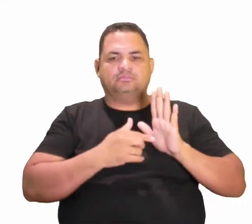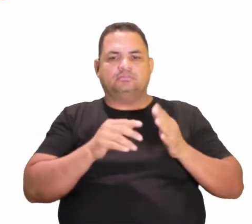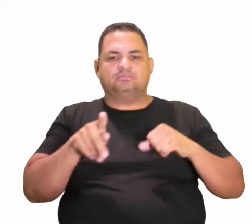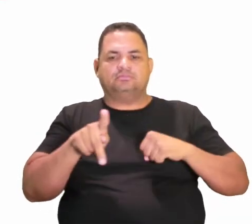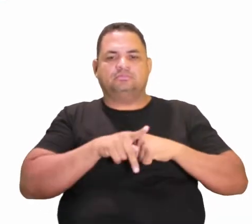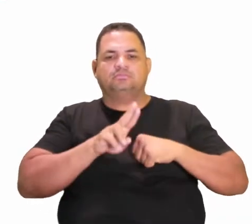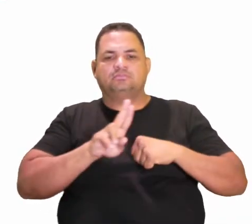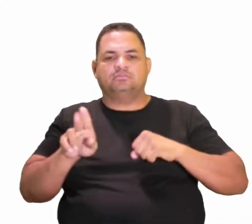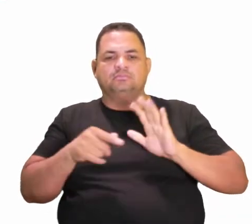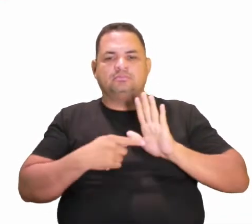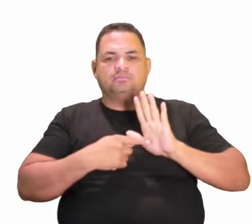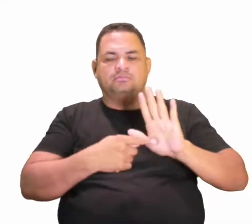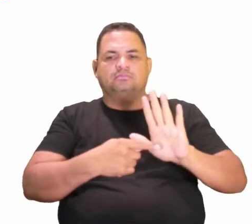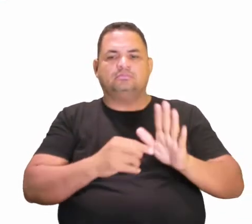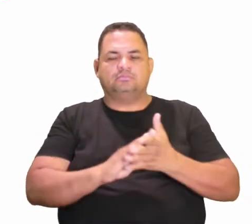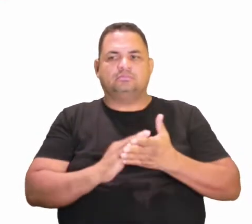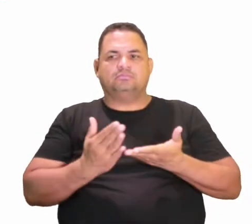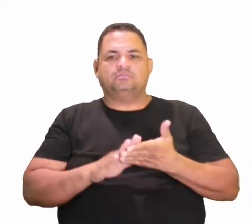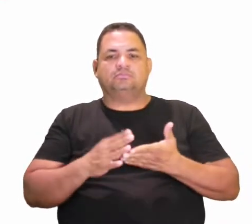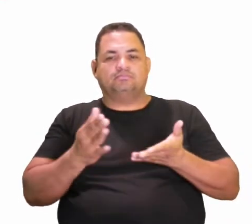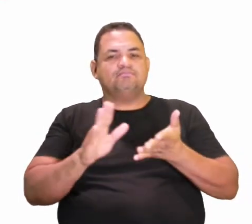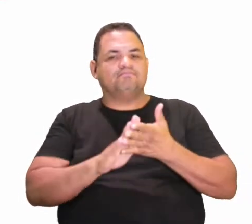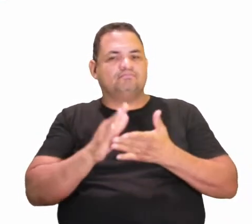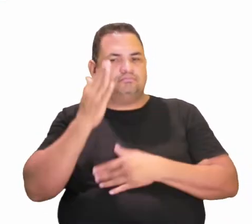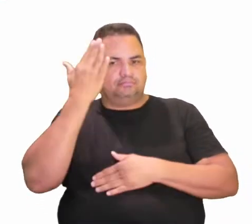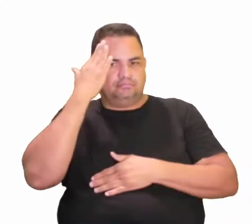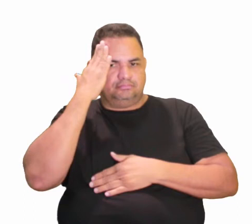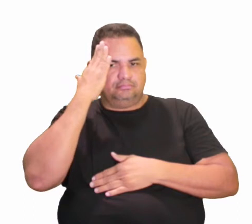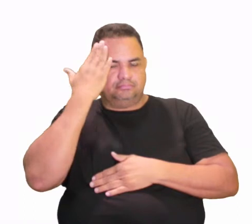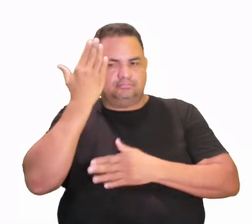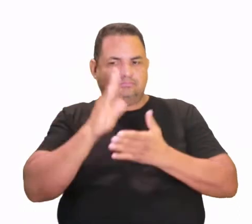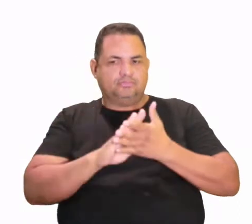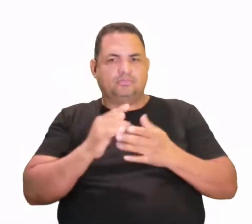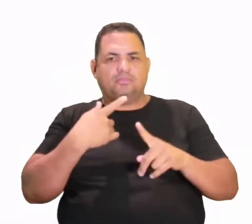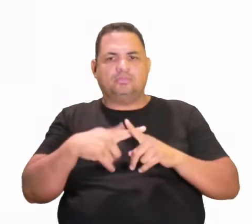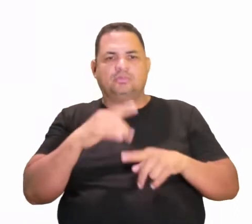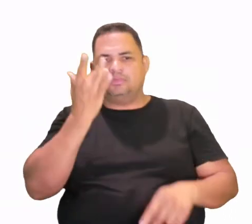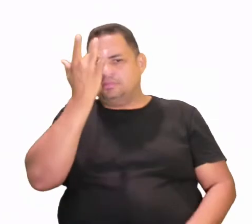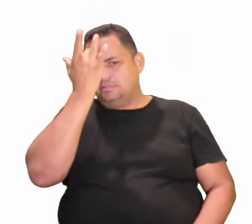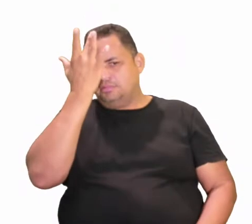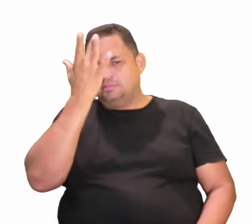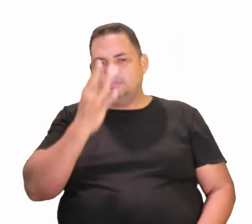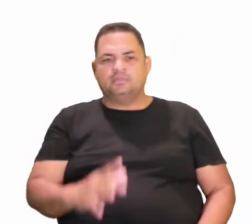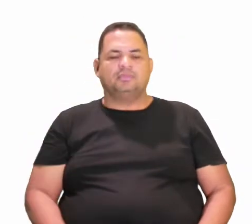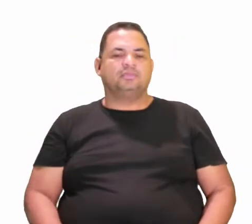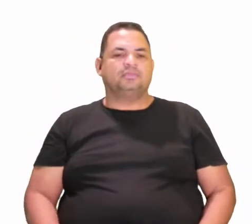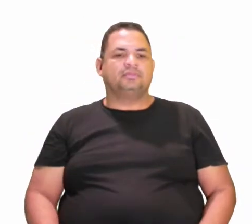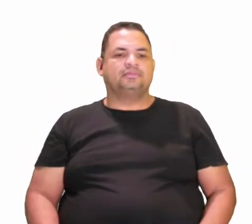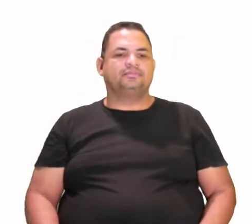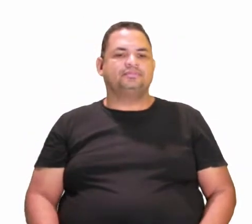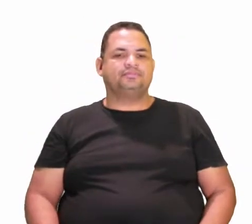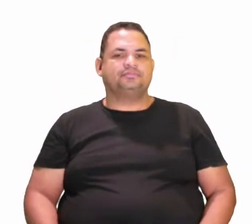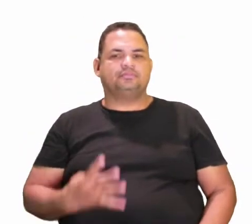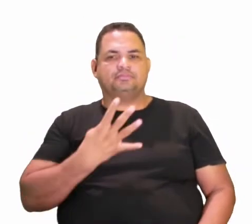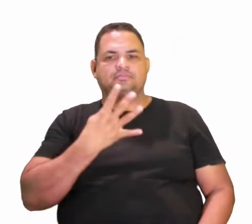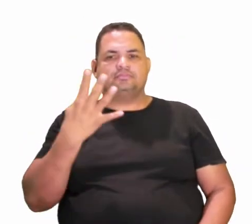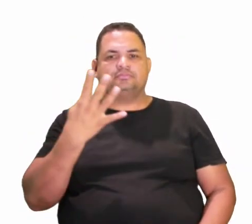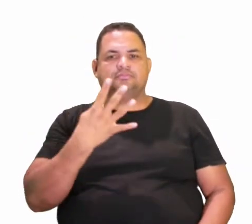demonstrative pronouns? Vocês pegaram o macete? Porque é muito fácil, gente. Olha só. São